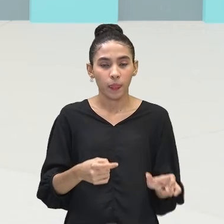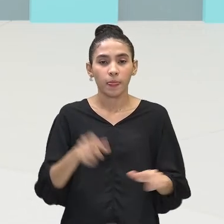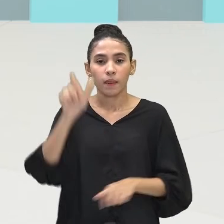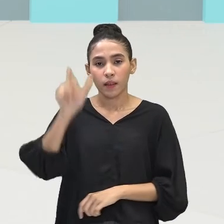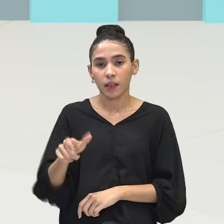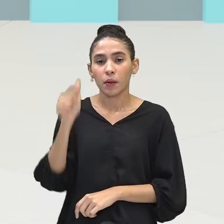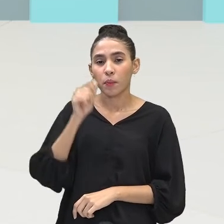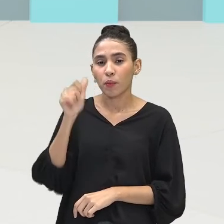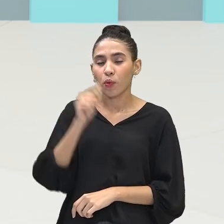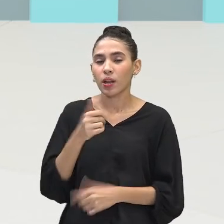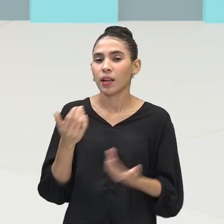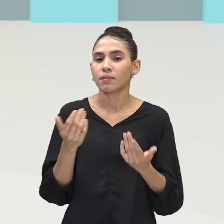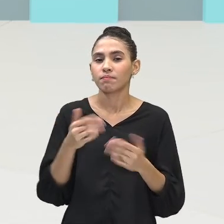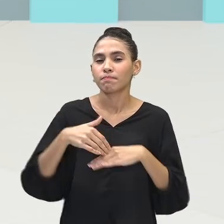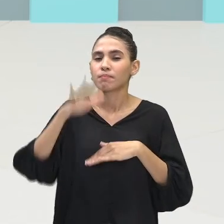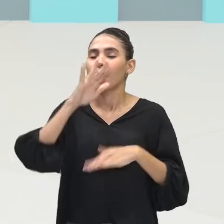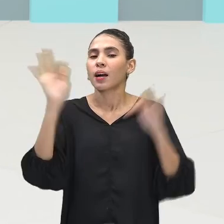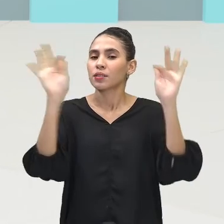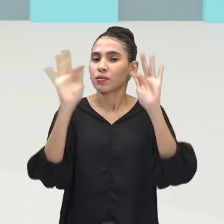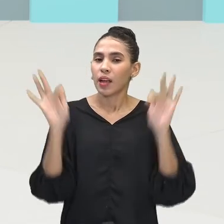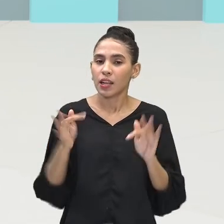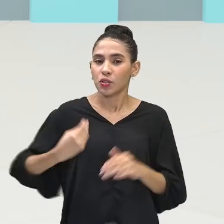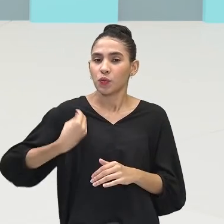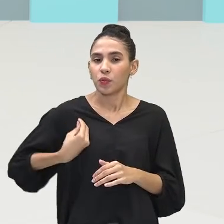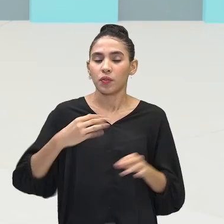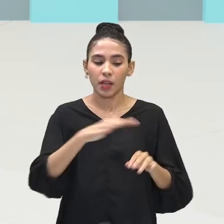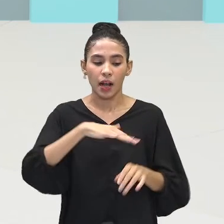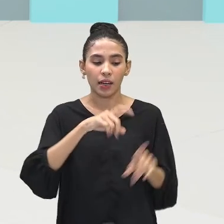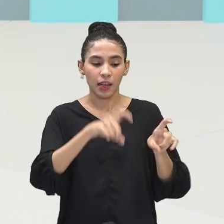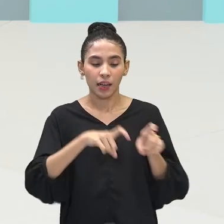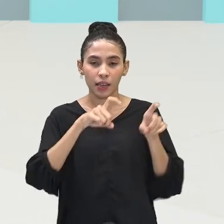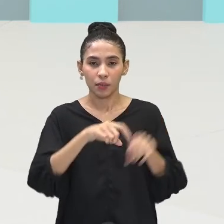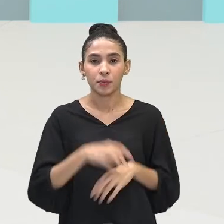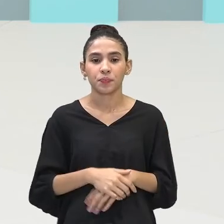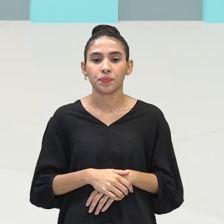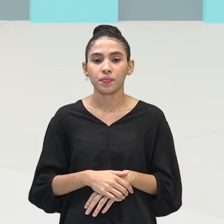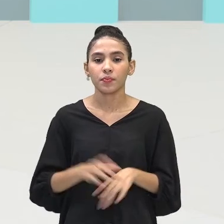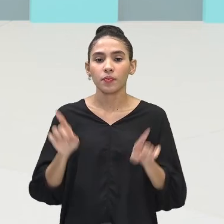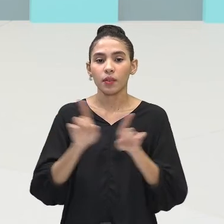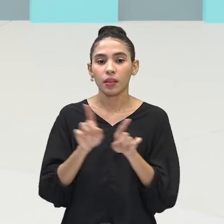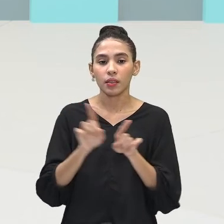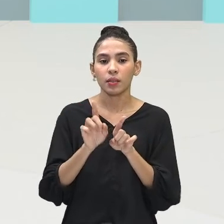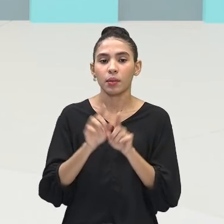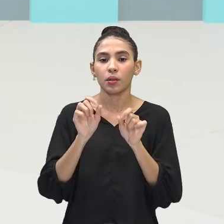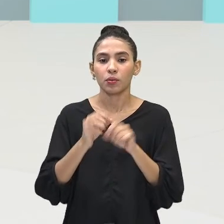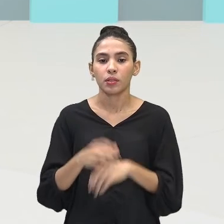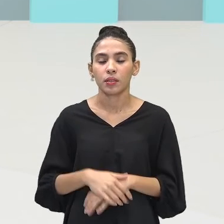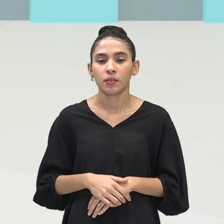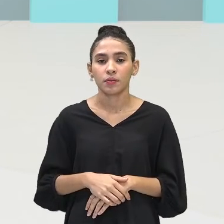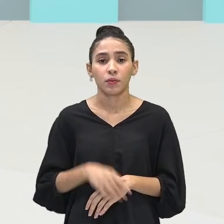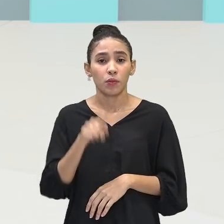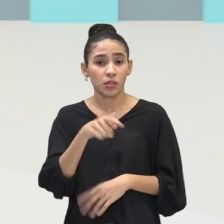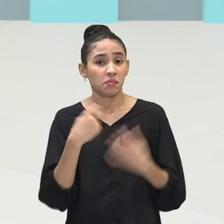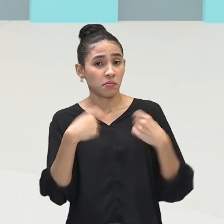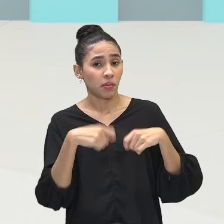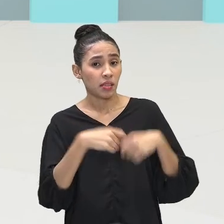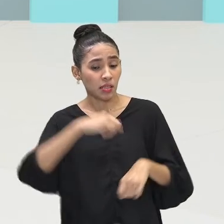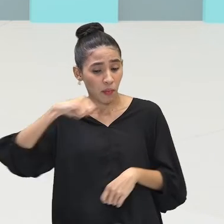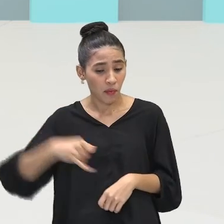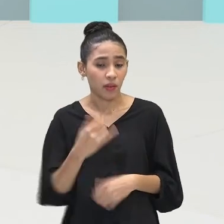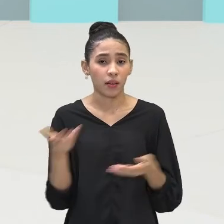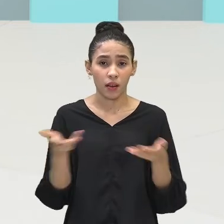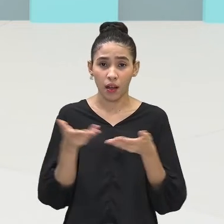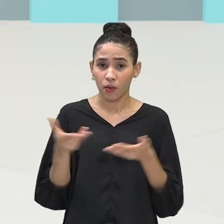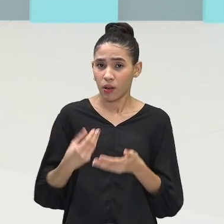face da terra. Basicamente é isso que ele quis dizer, não é? E nós temos a efemeridade da vida, é por isso que você precisa aproveitar o agora. A